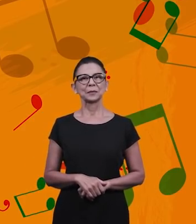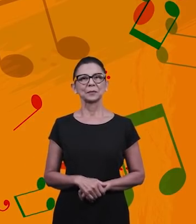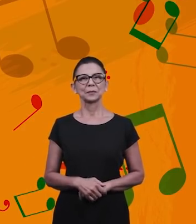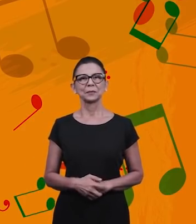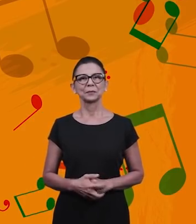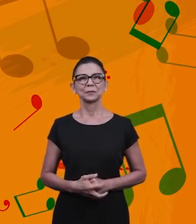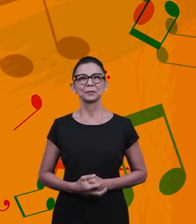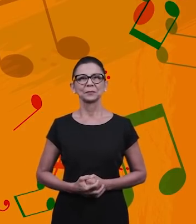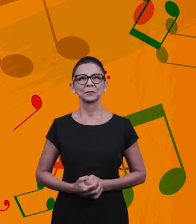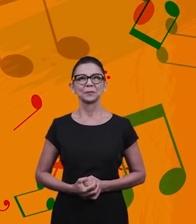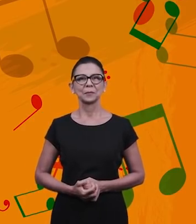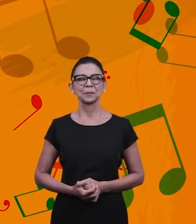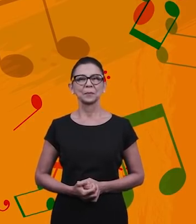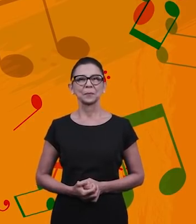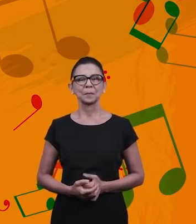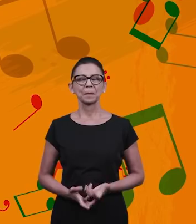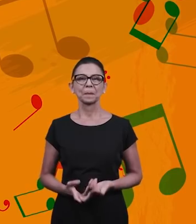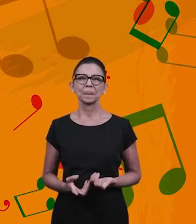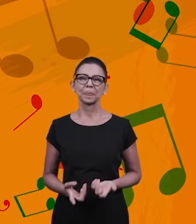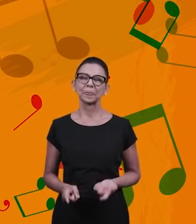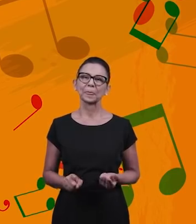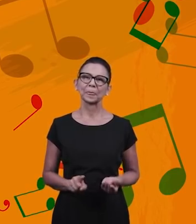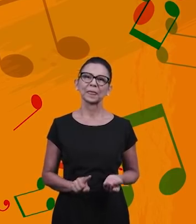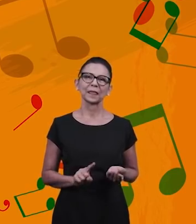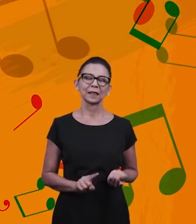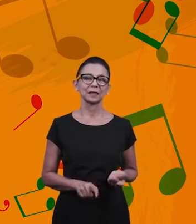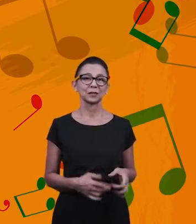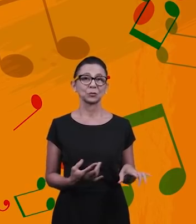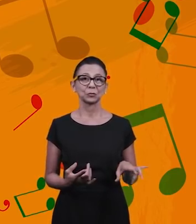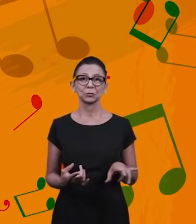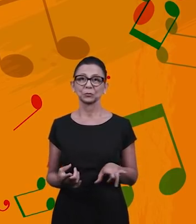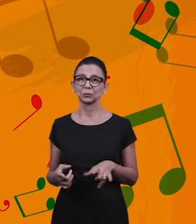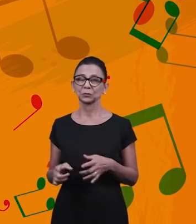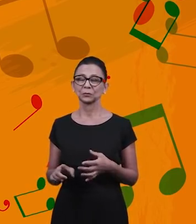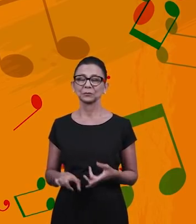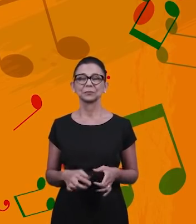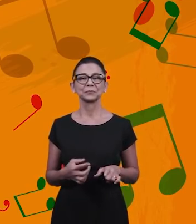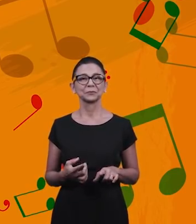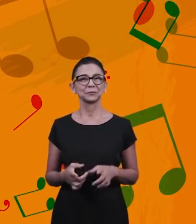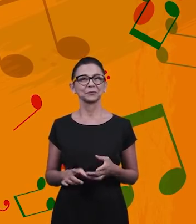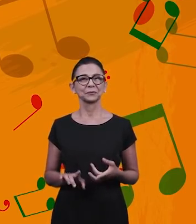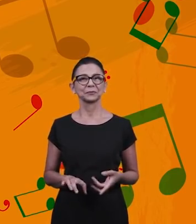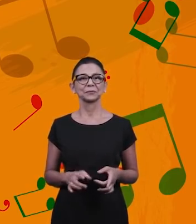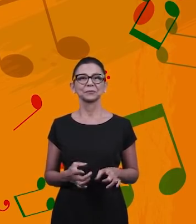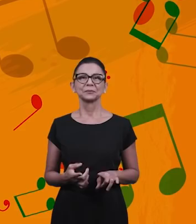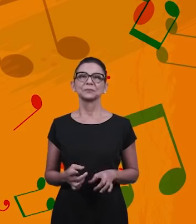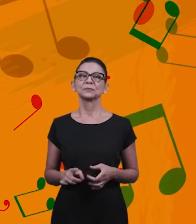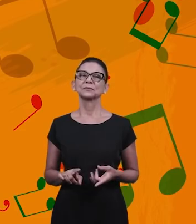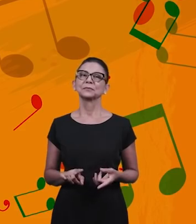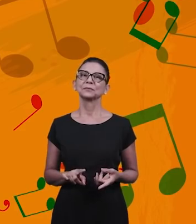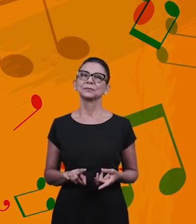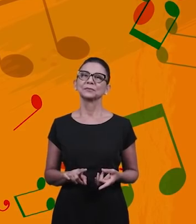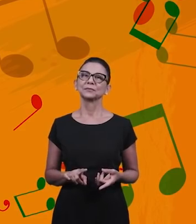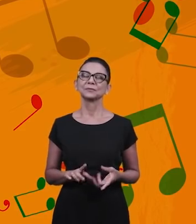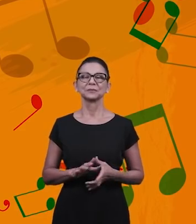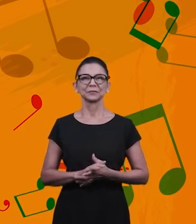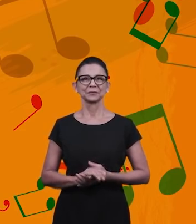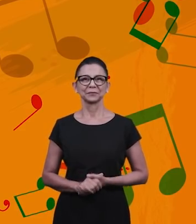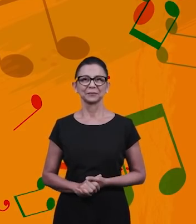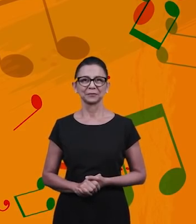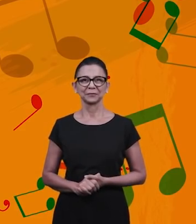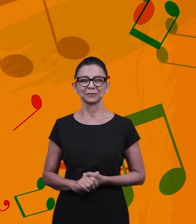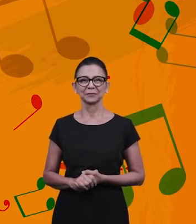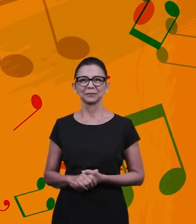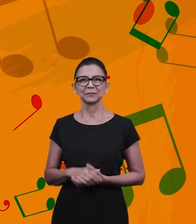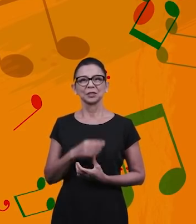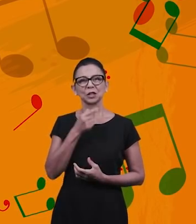brilhante, refulgente é o brilho da igreja, Jesus vai voltar. Samuel tem 8 anos,